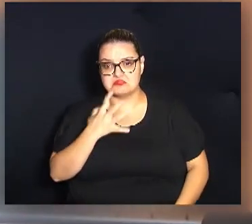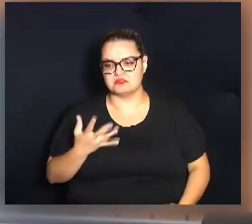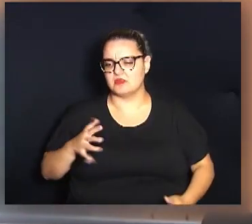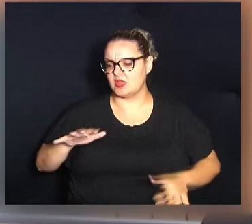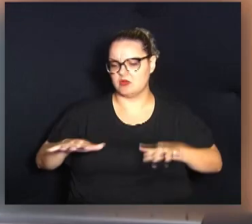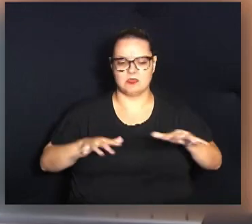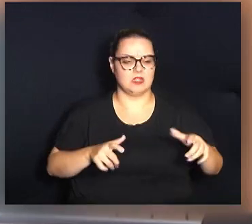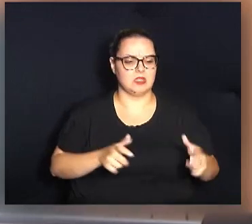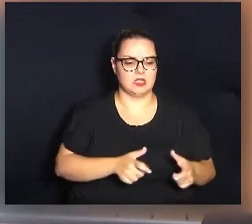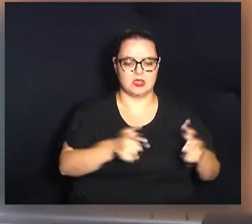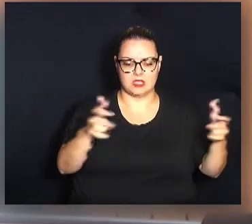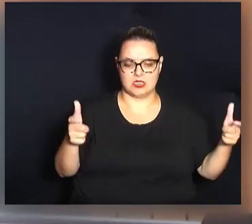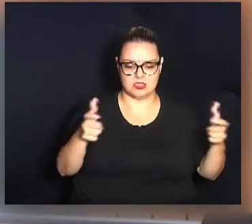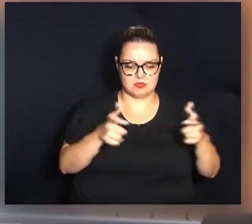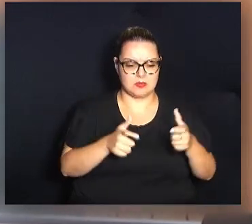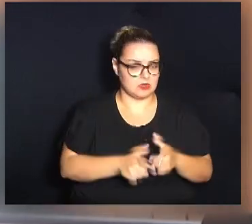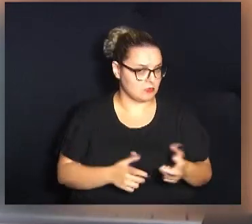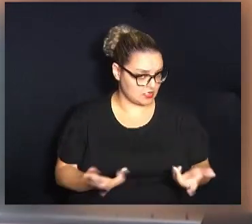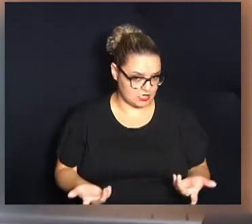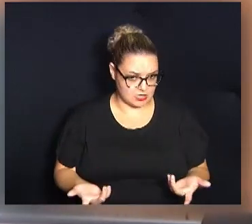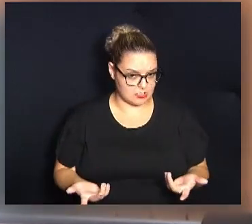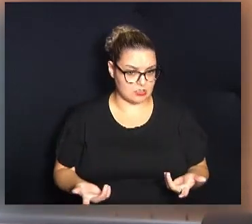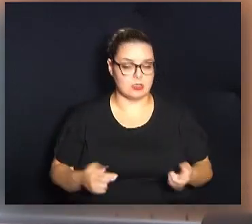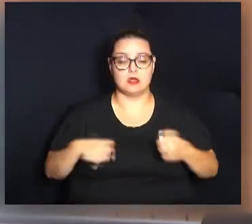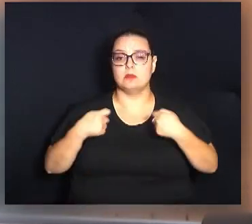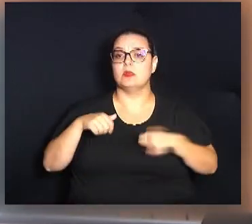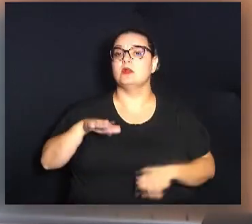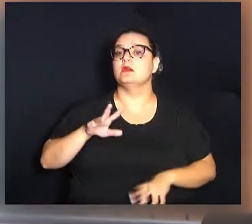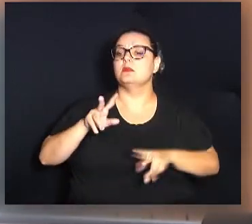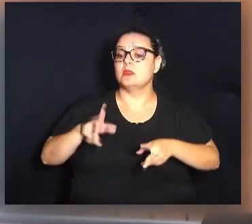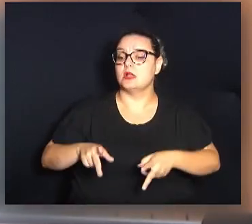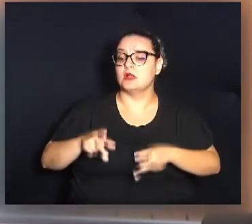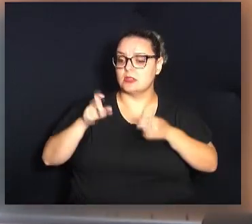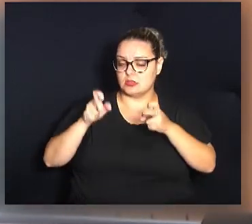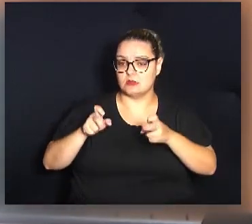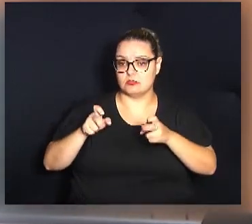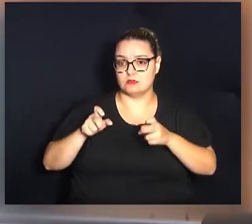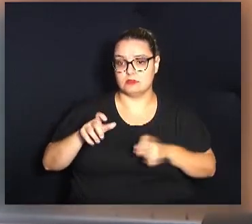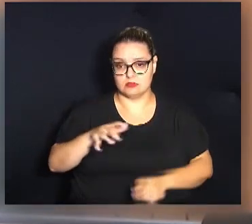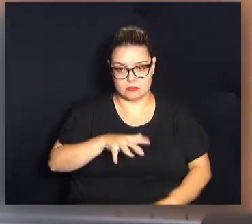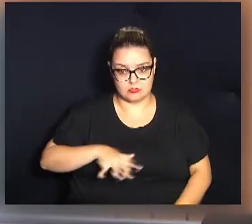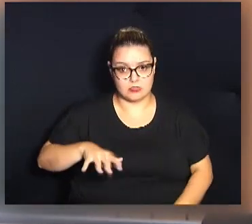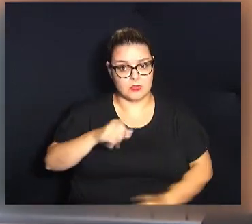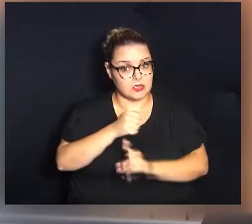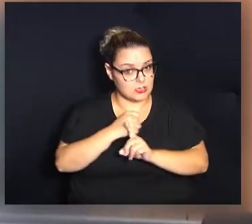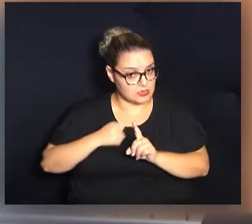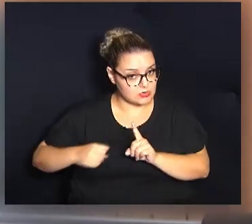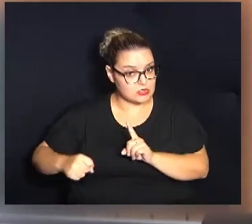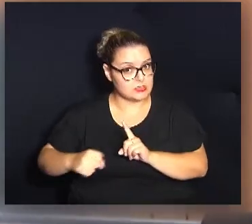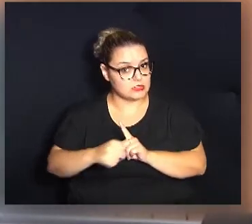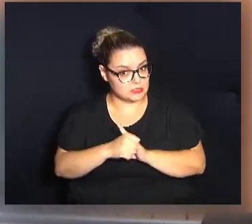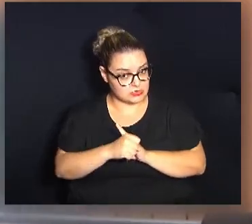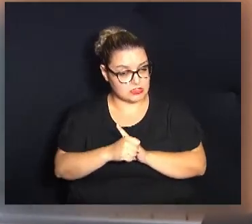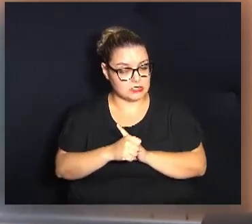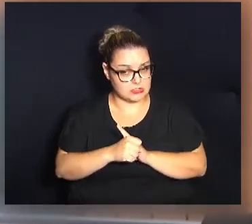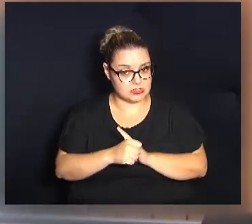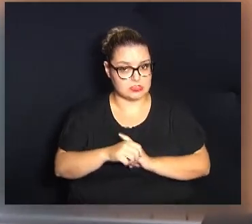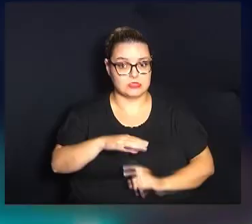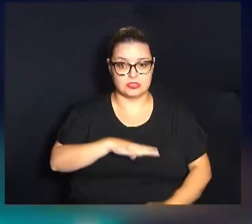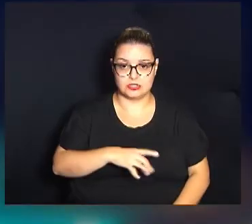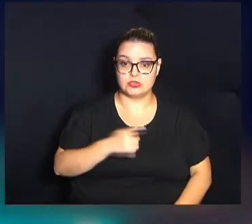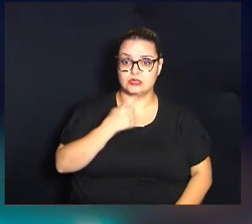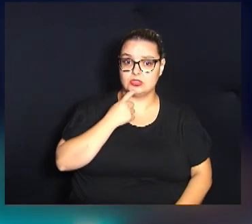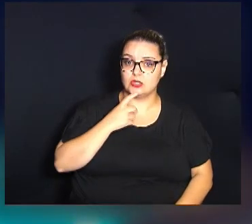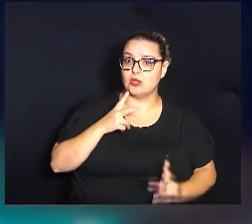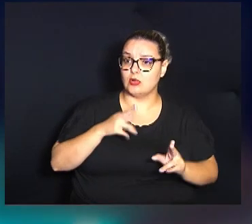grandes, pequenas e médias, e precisava de mais reconhecimento, tanto na sociedade de Campinas,